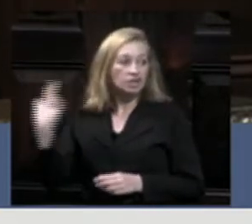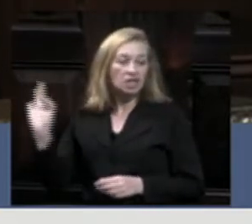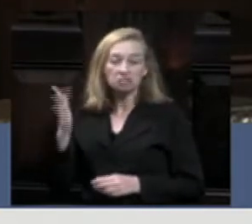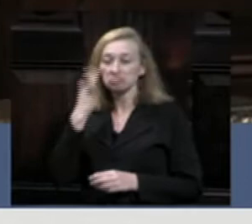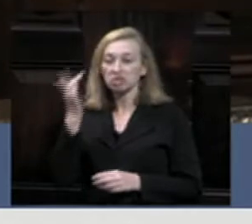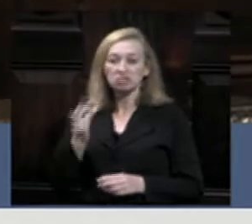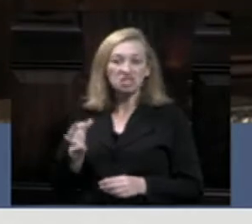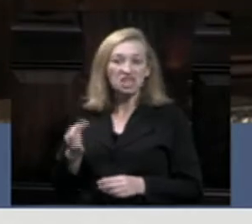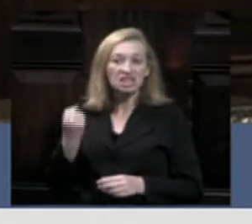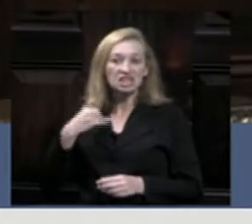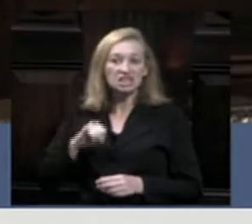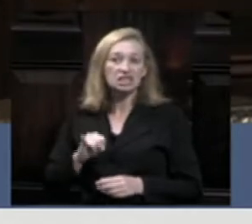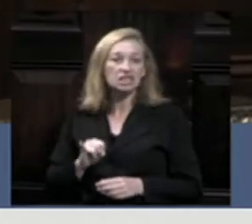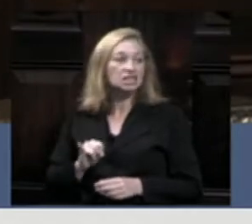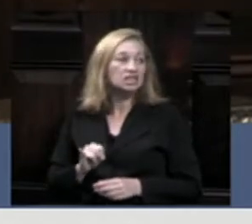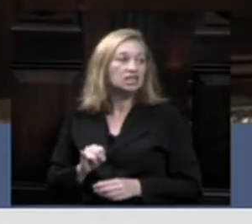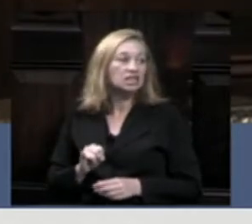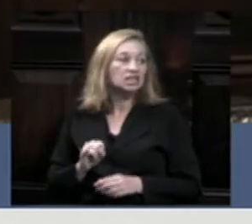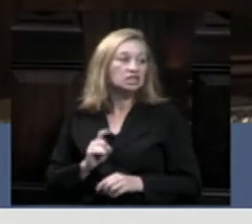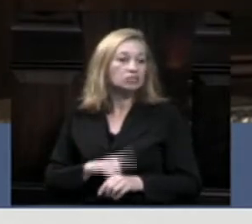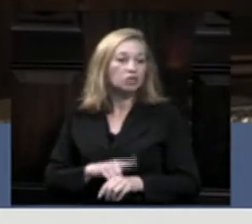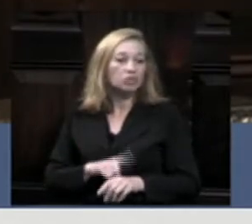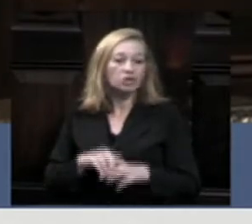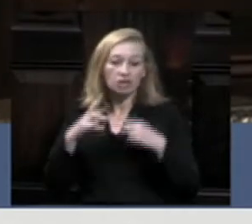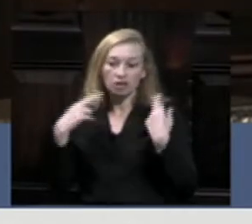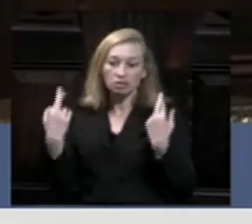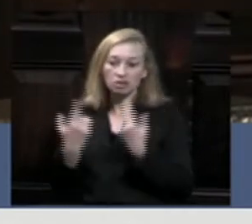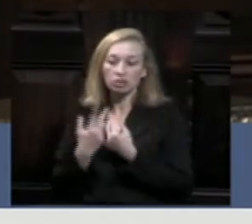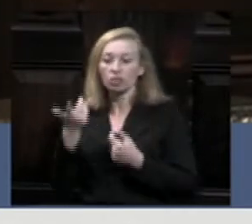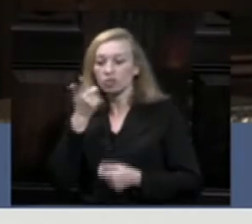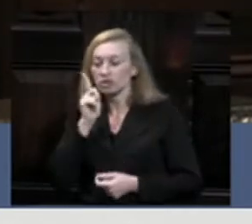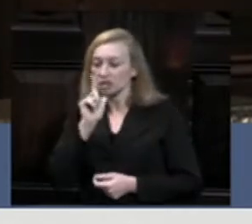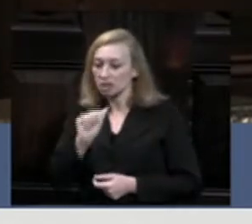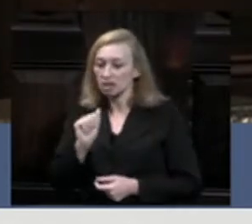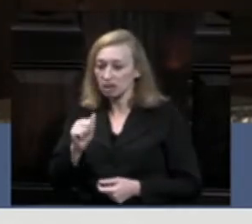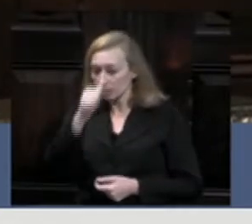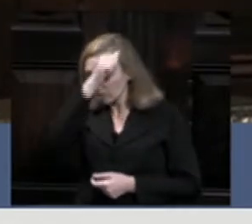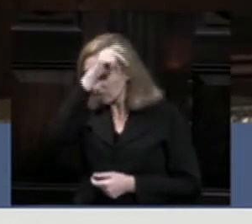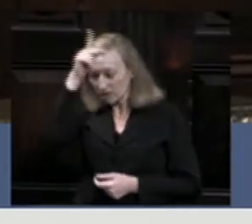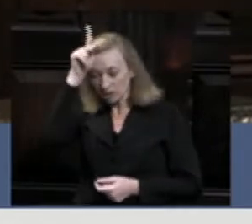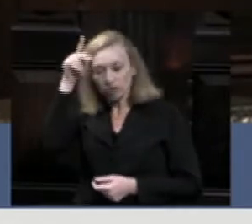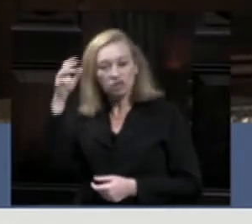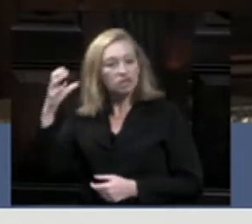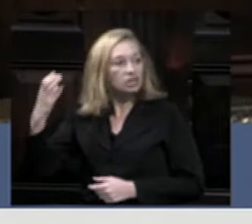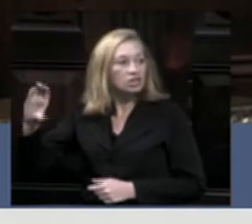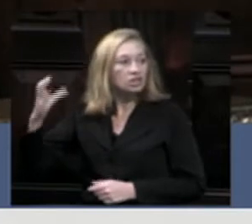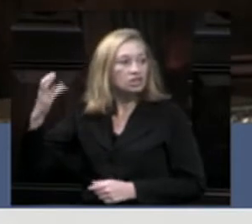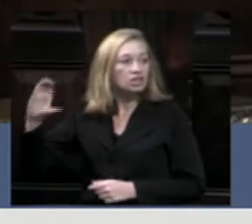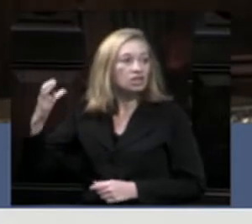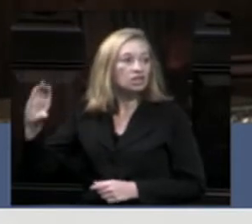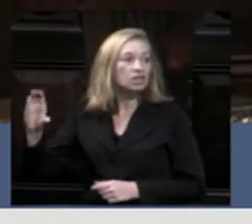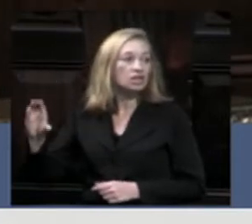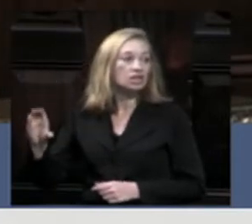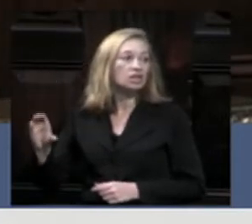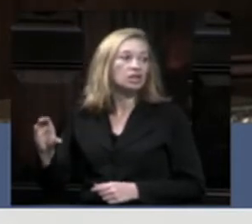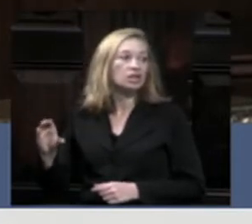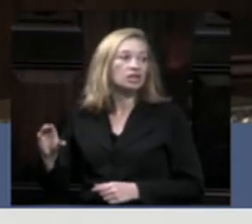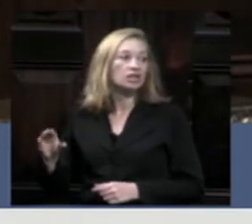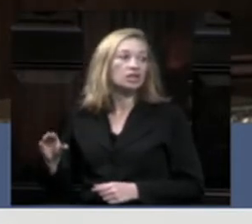nesse ínterim conseguiram, da Prefeitura de Niterói, licenças para a